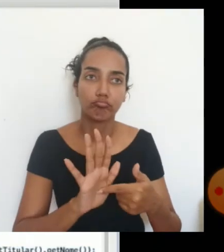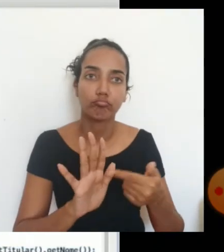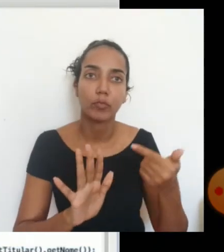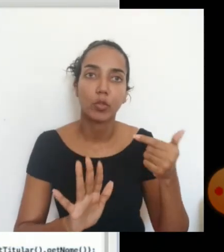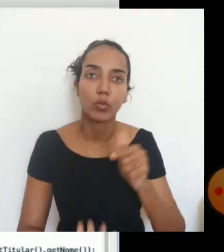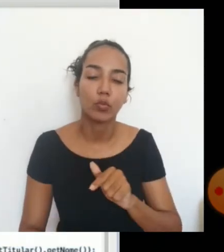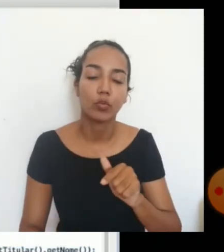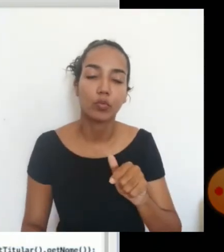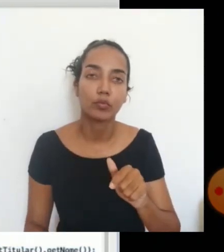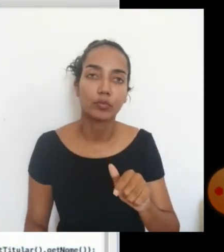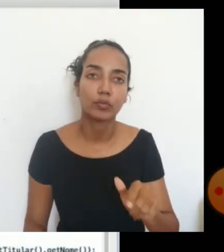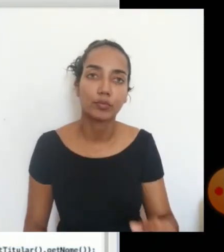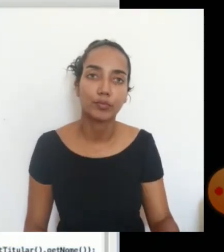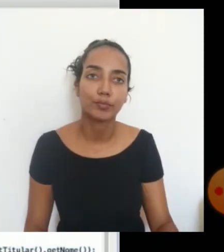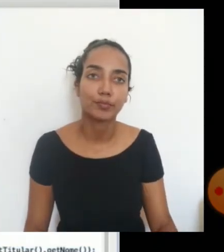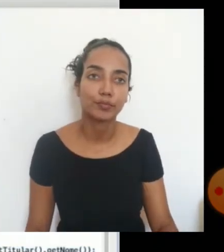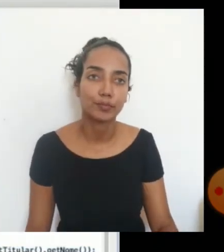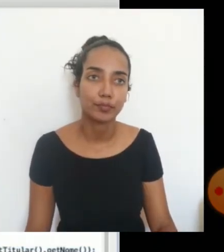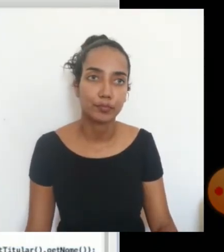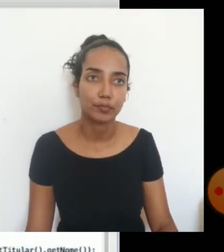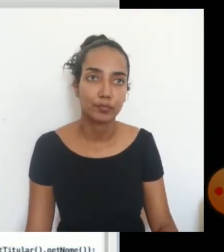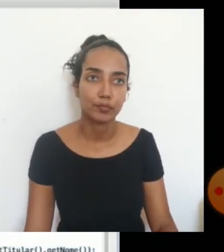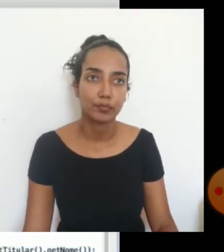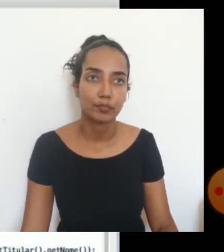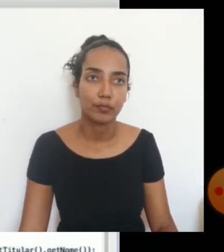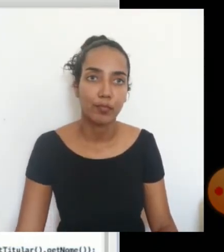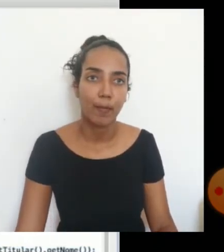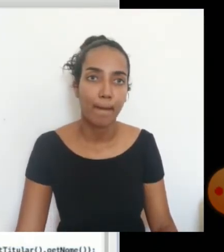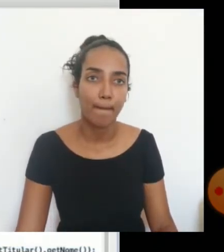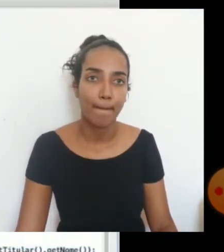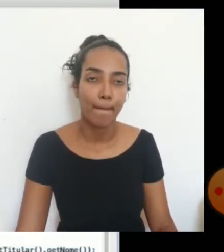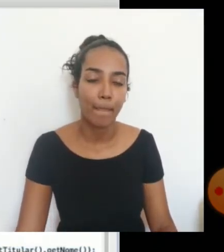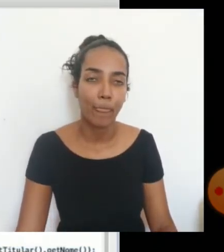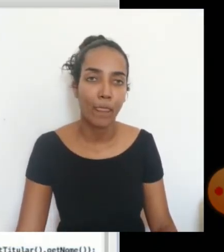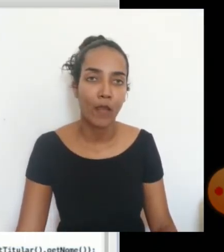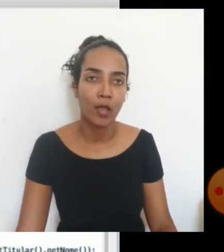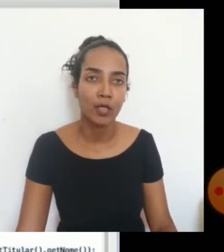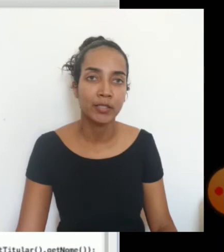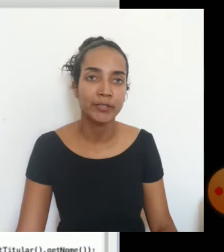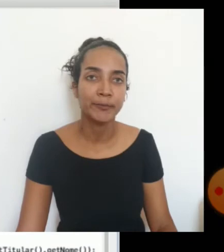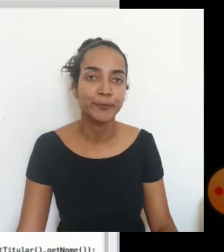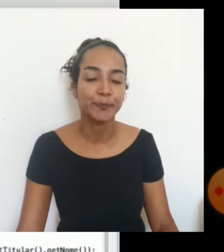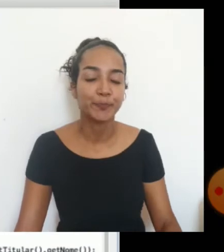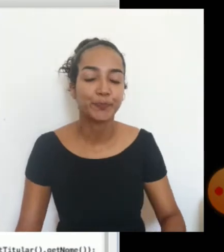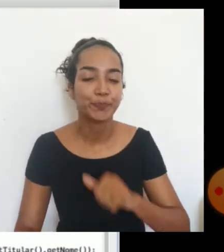aqui para C2, número da conta C2,